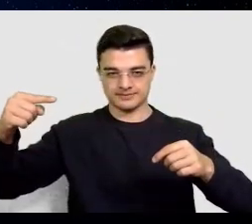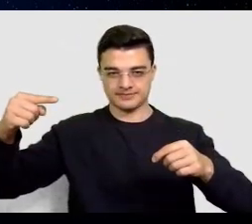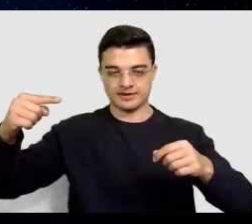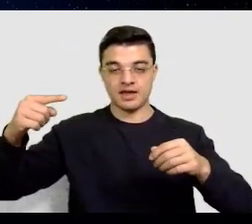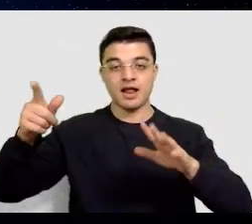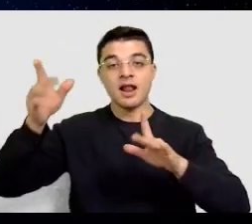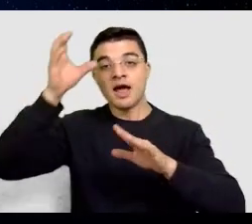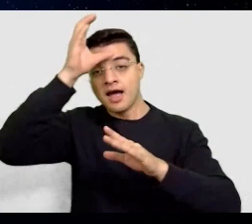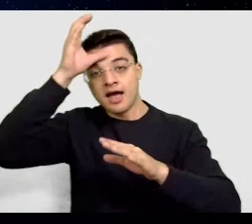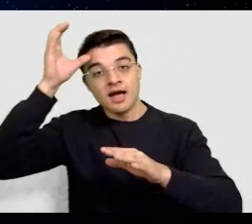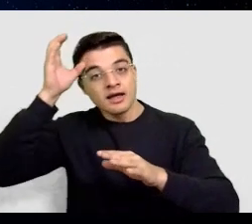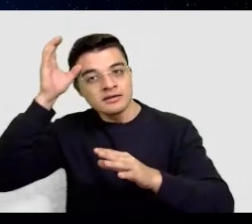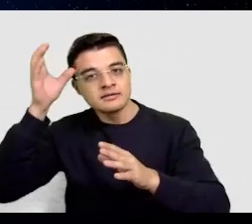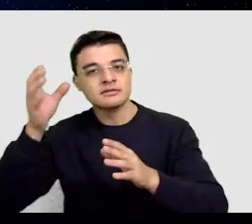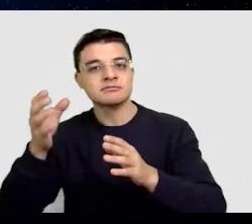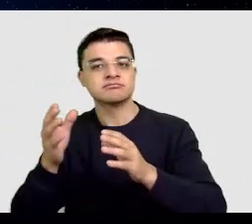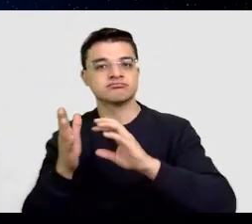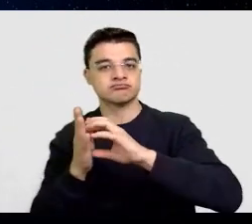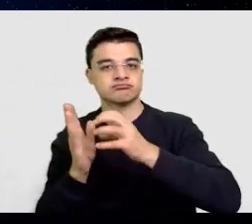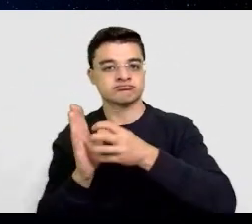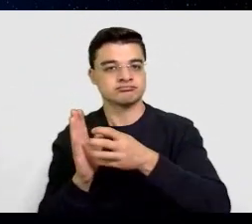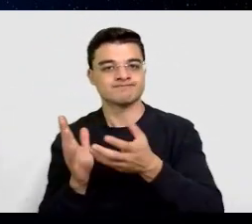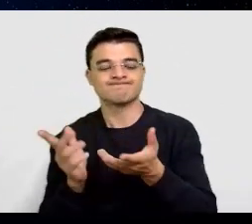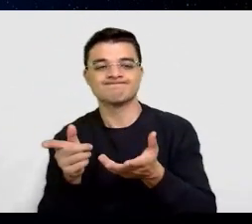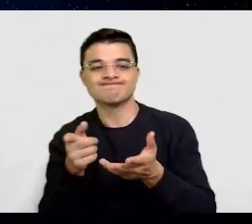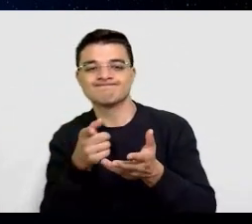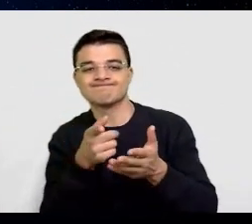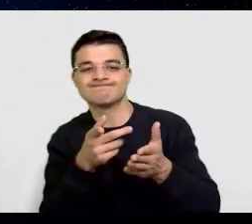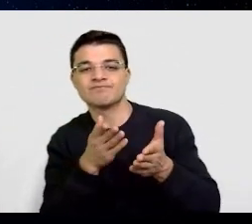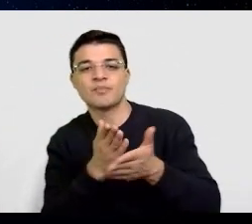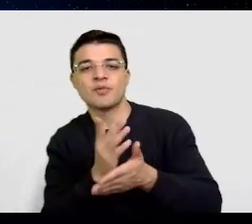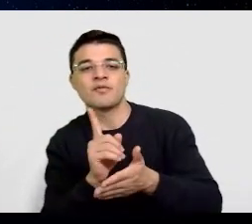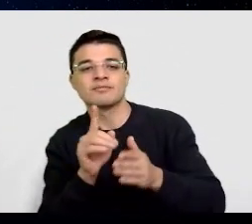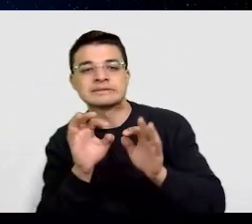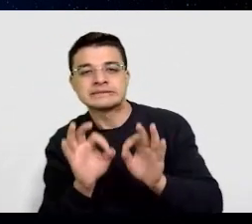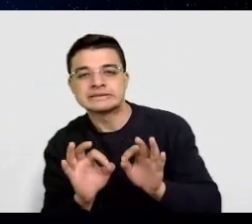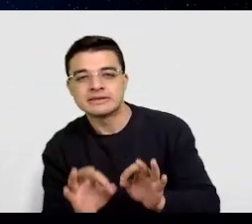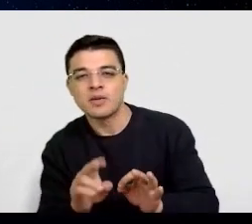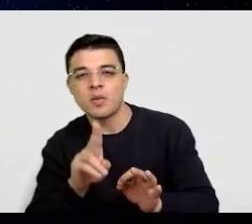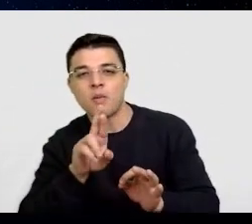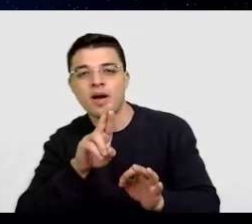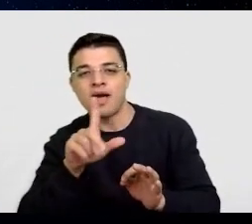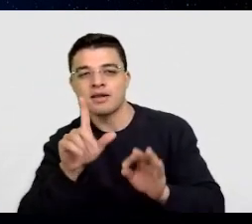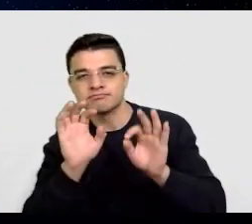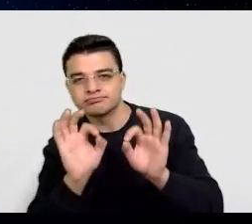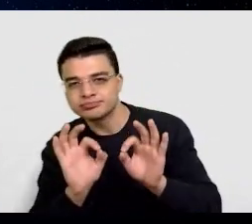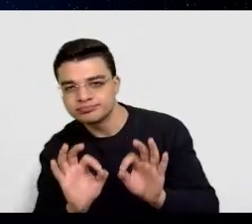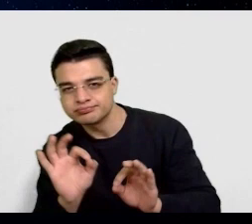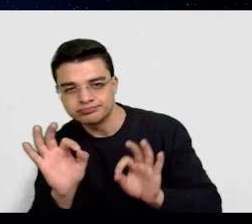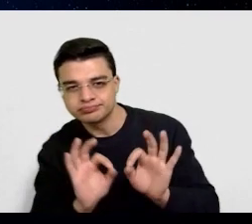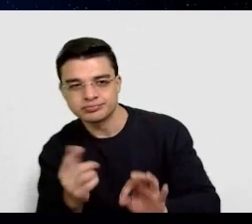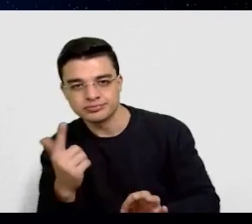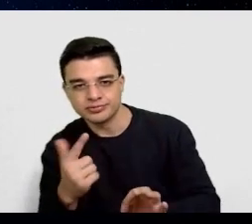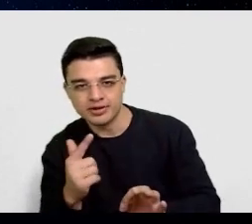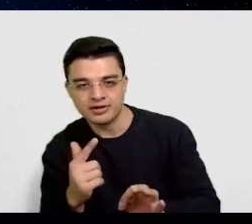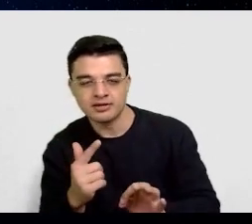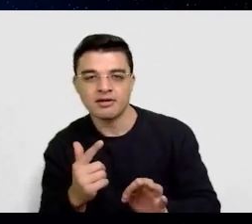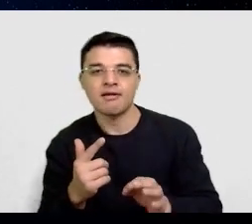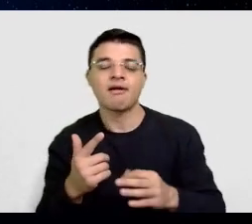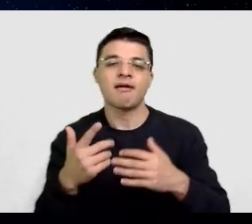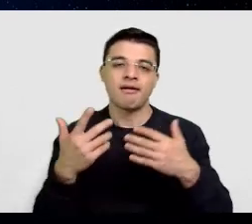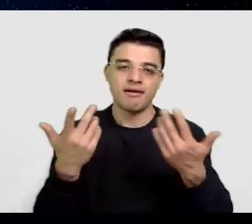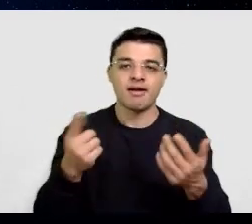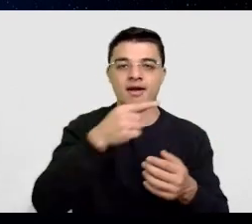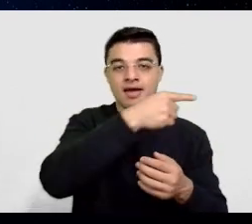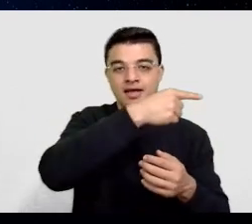requisição HTTP não sanitizar corretamente a URL que ele recebe, ele vai interpretar isso como uma quebra de linha. E o que isso possibilita